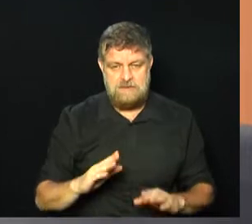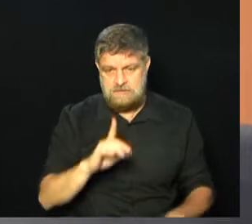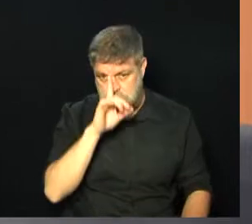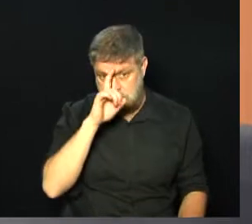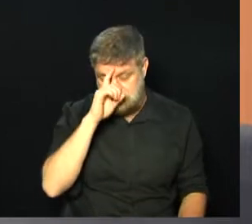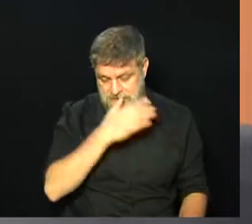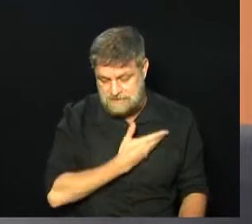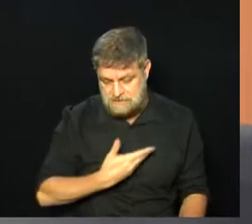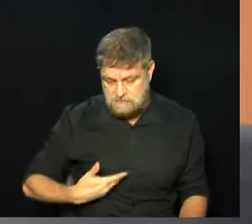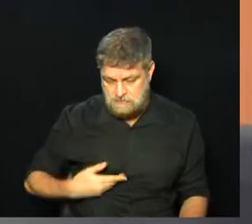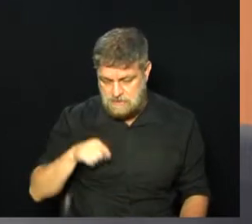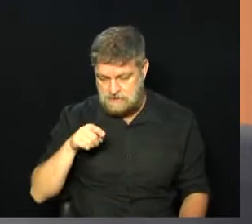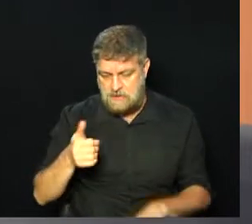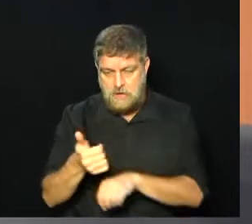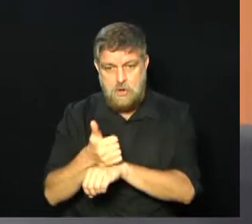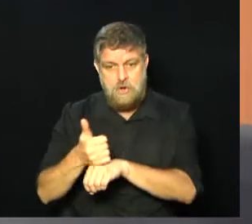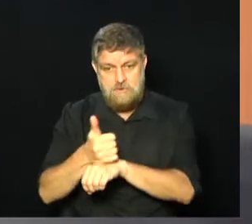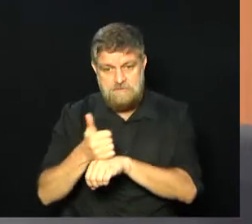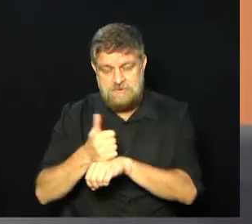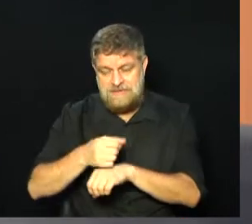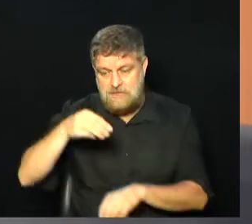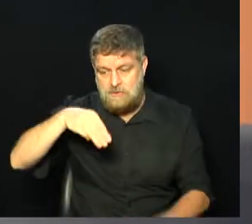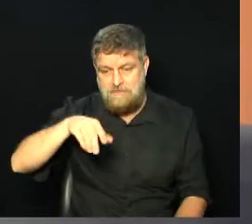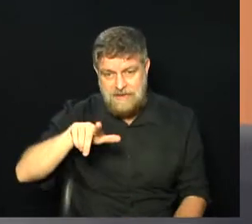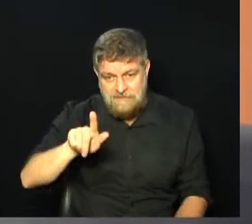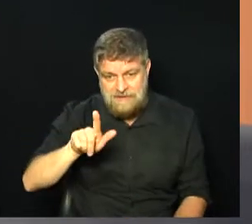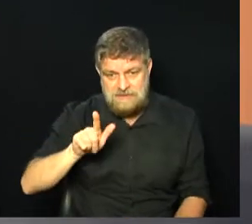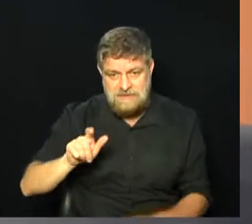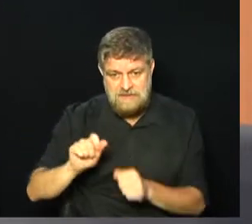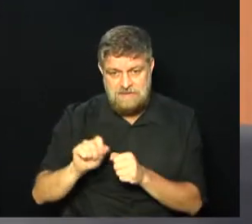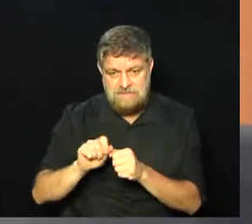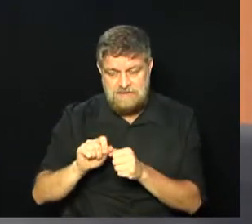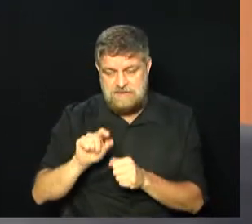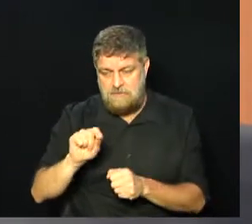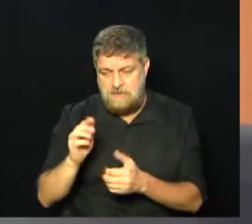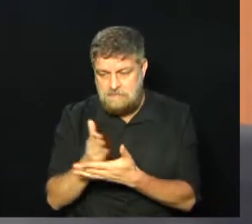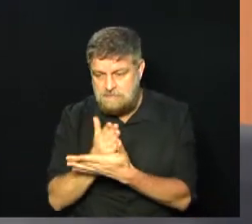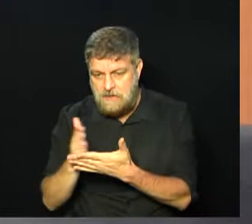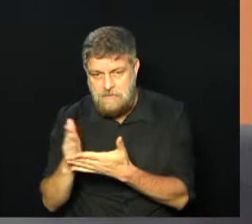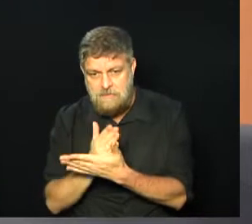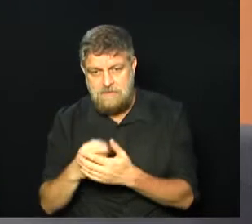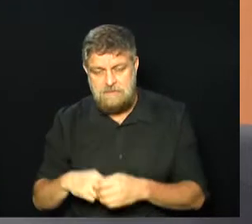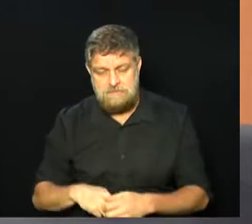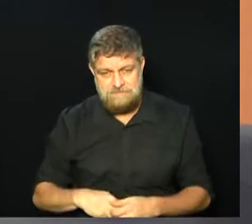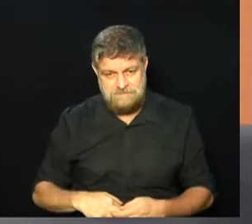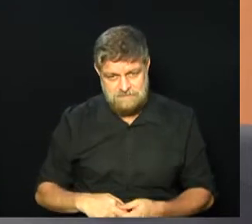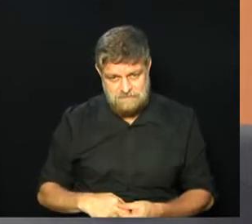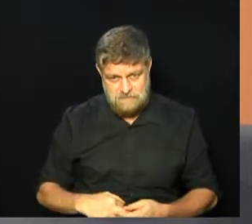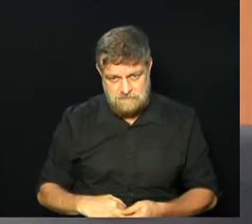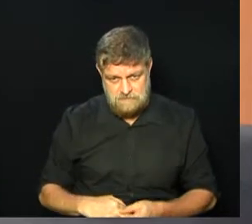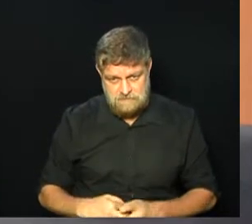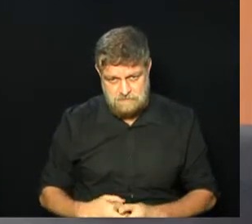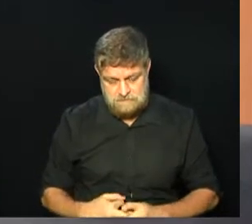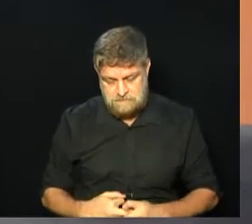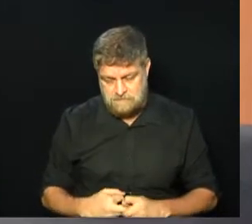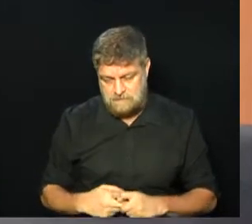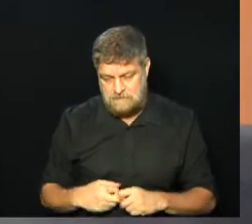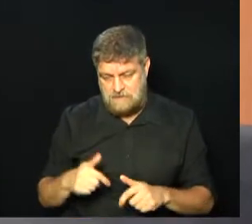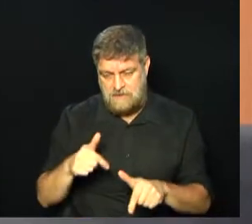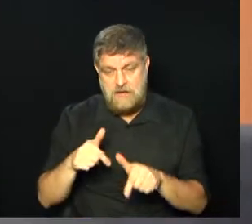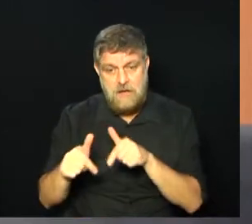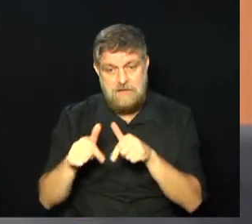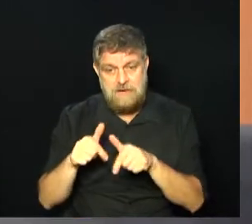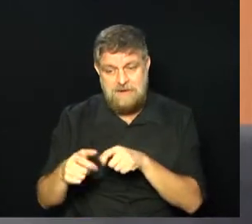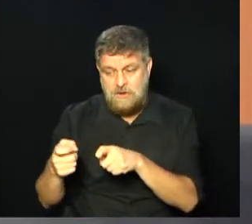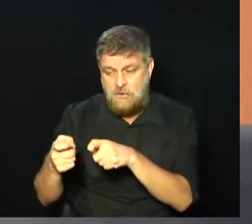urologistas dessas equipes, principalmente do Mário Gatti, eles fazem um matriciamento, que é um trabalho de capacitação dos